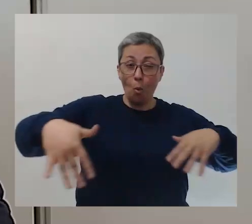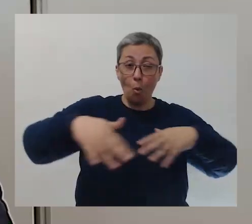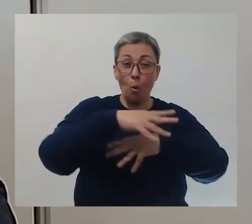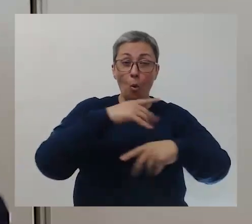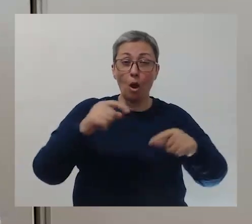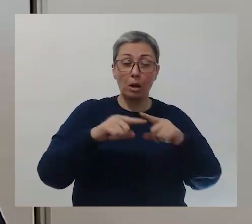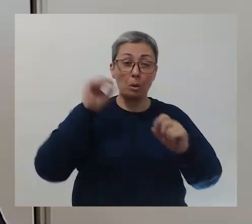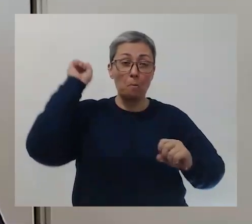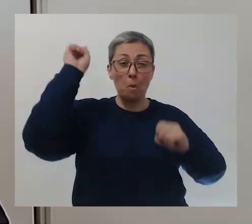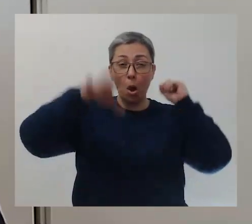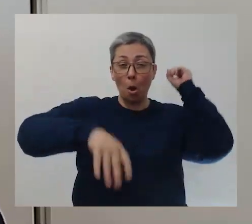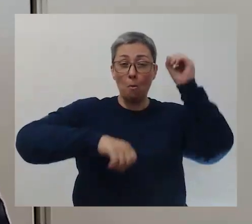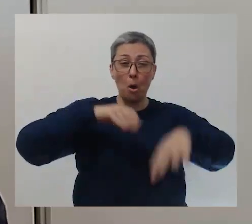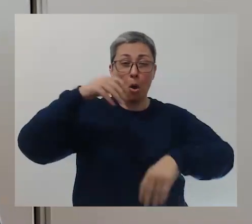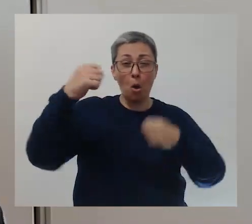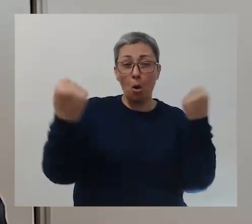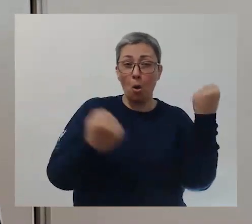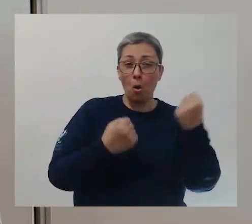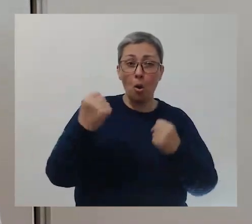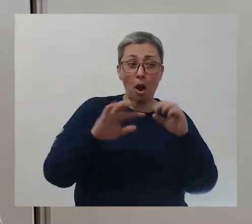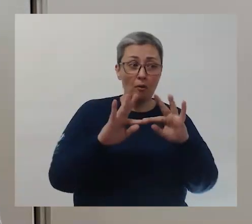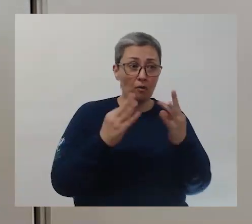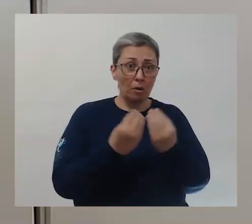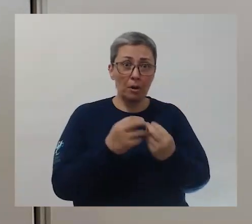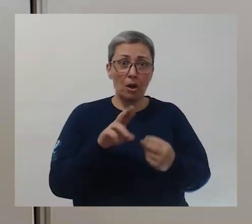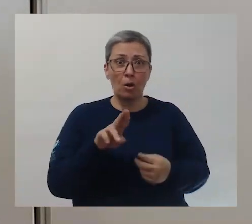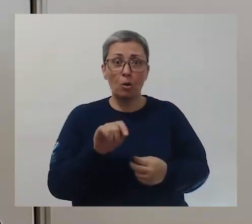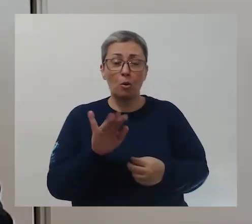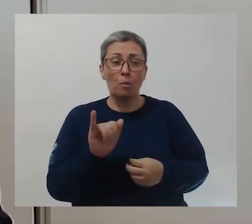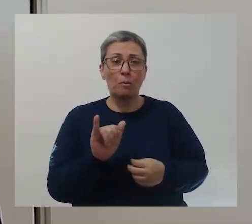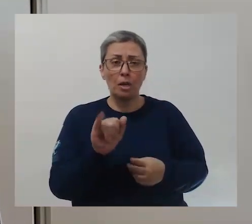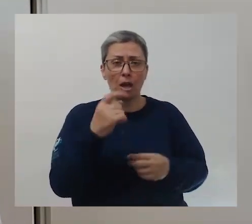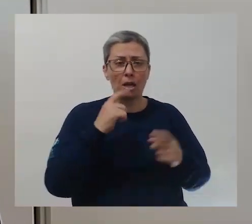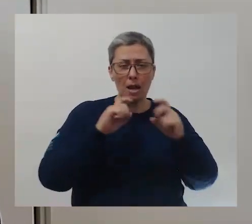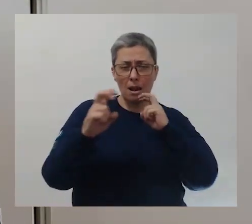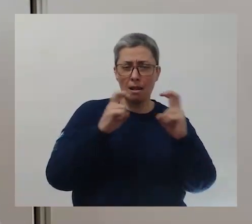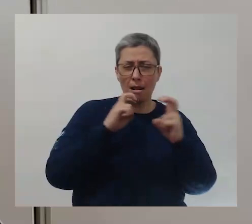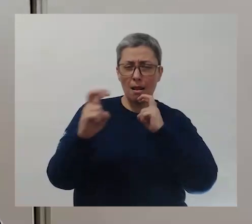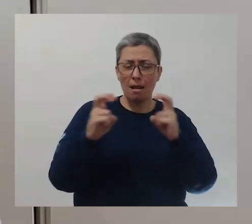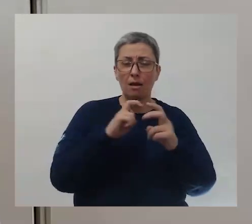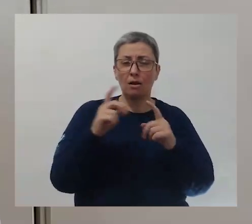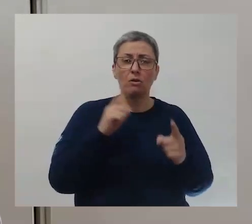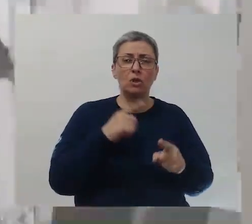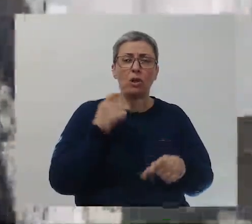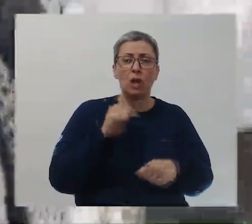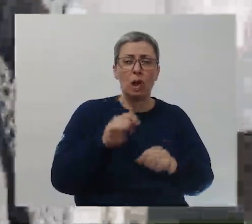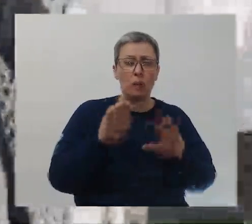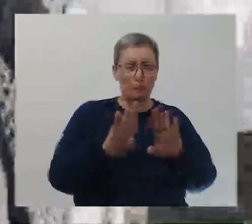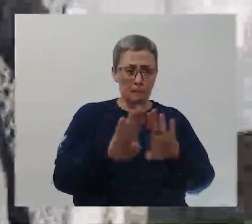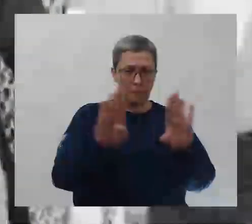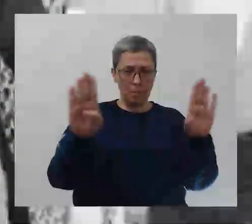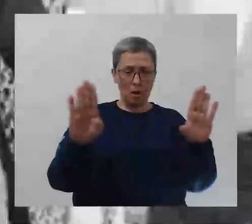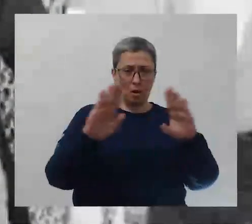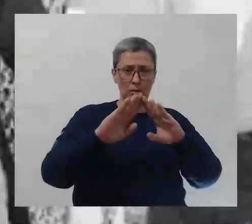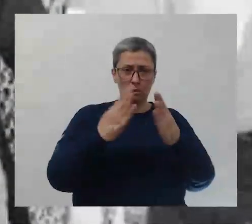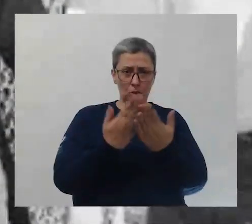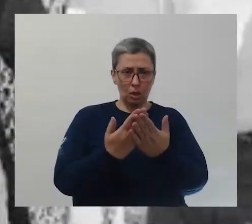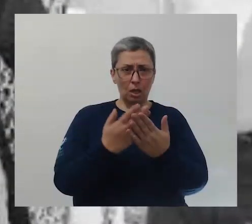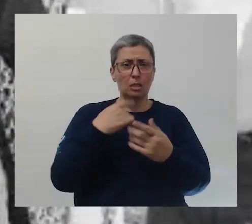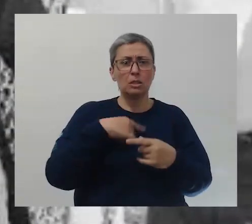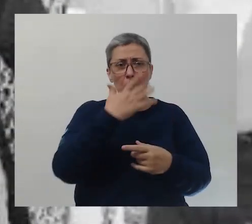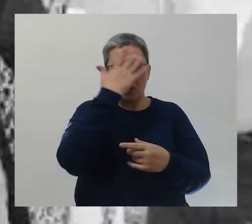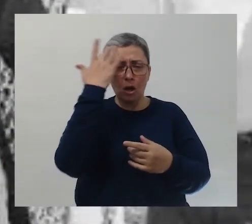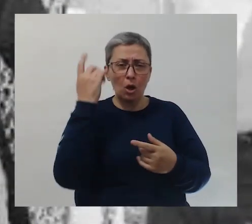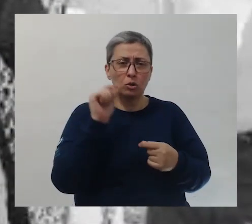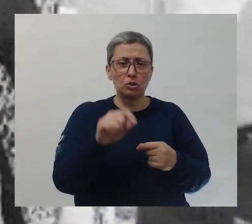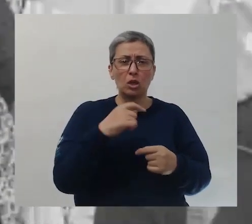pessoas jogavam coisas no carro da família de Ruby e gritavam sem parar. Na porta da escola, muitas